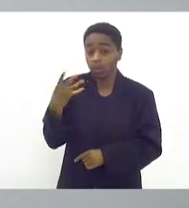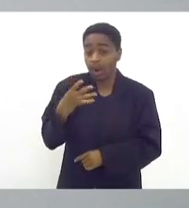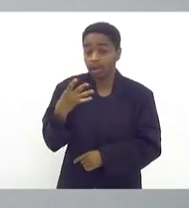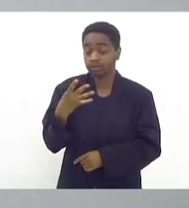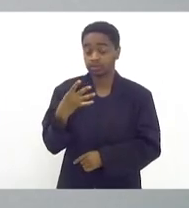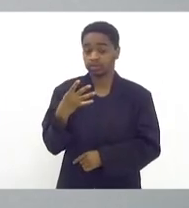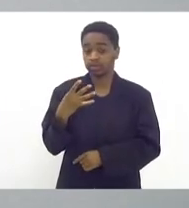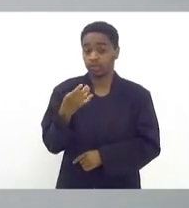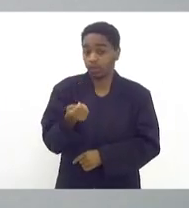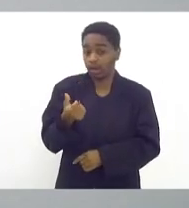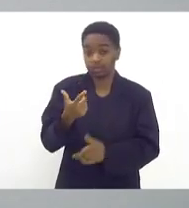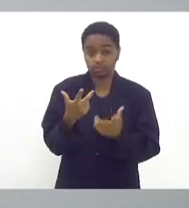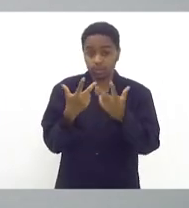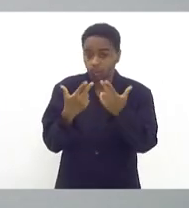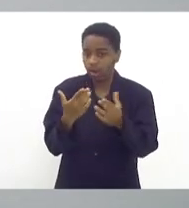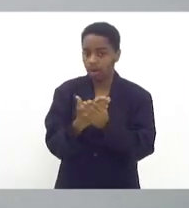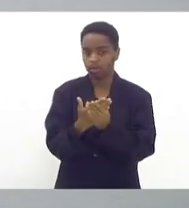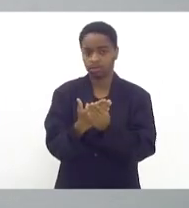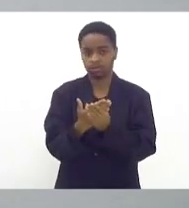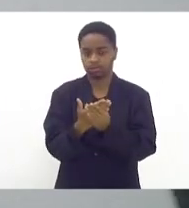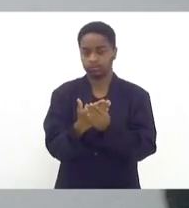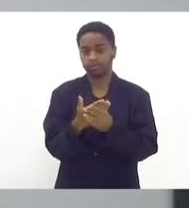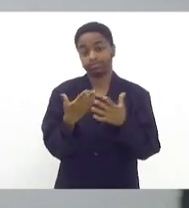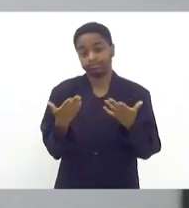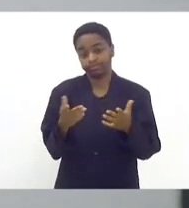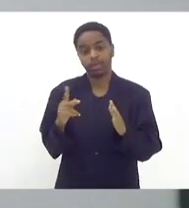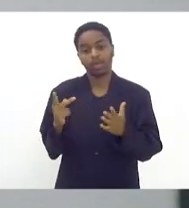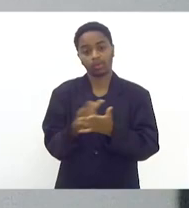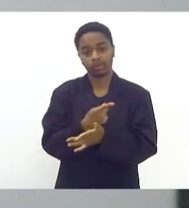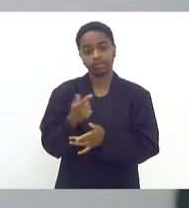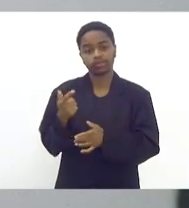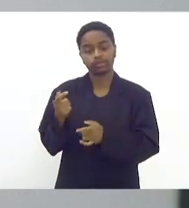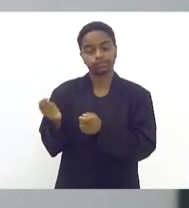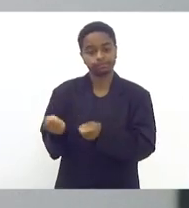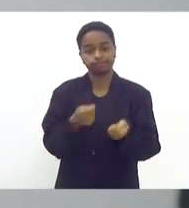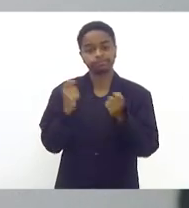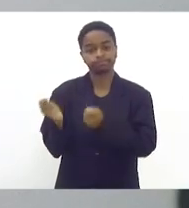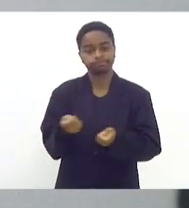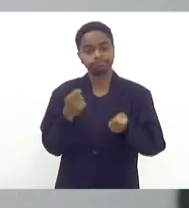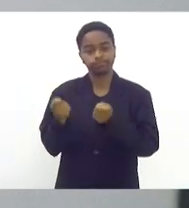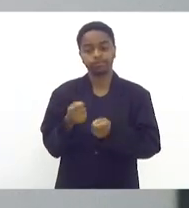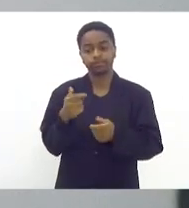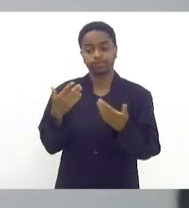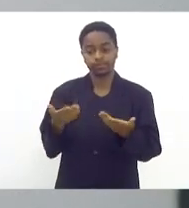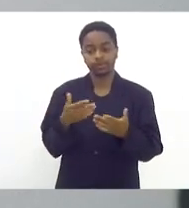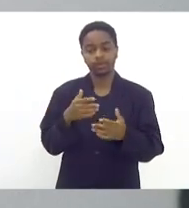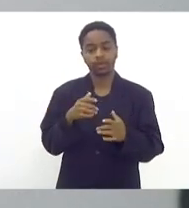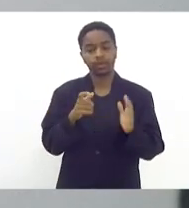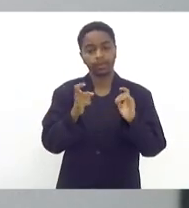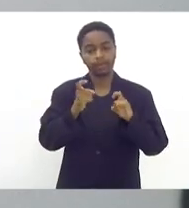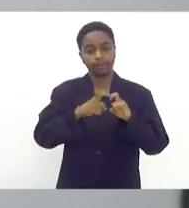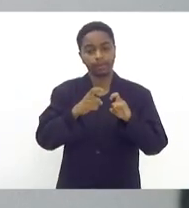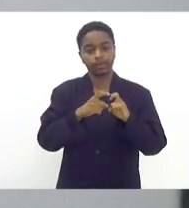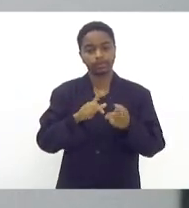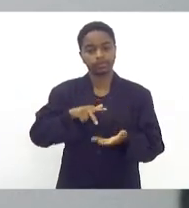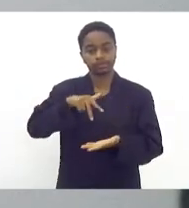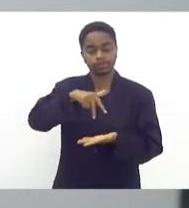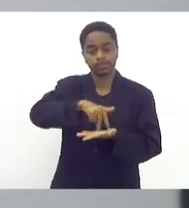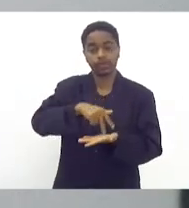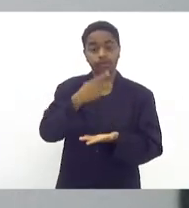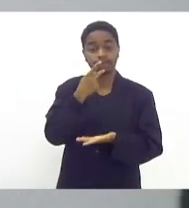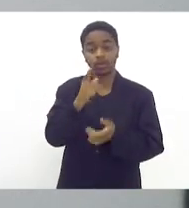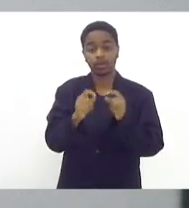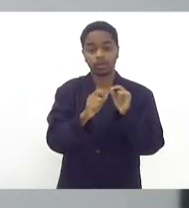processo então a coisa está acontecendo muito aí a doutora foi à Tribuna e falou assim